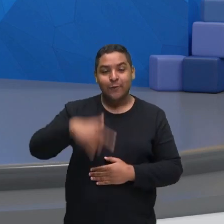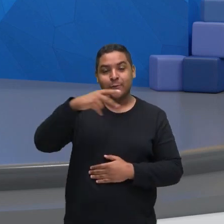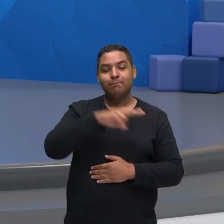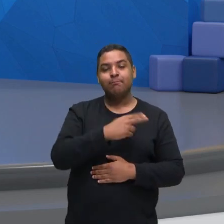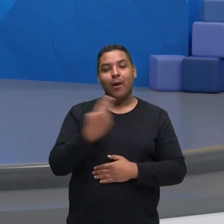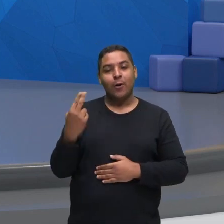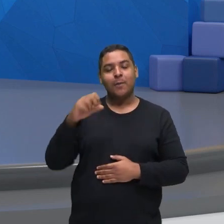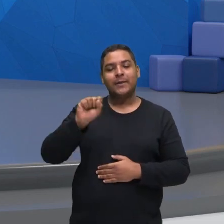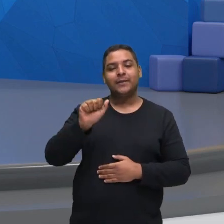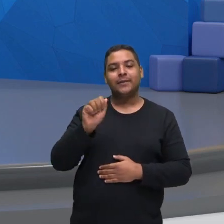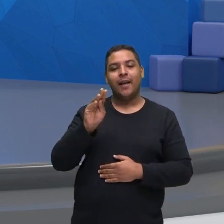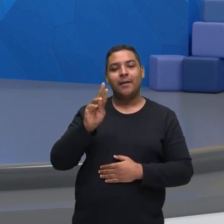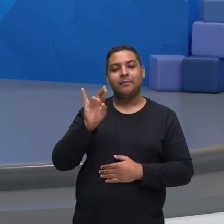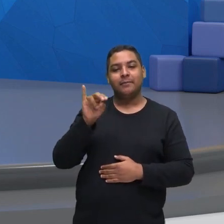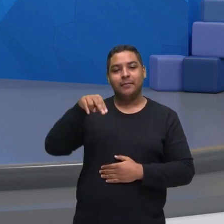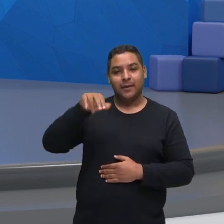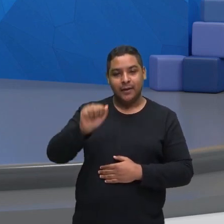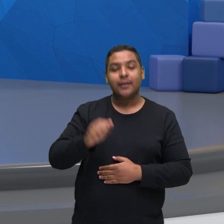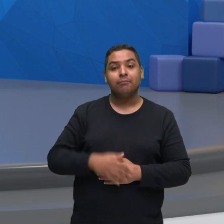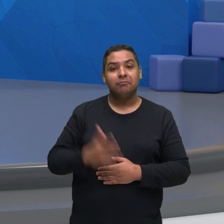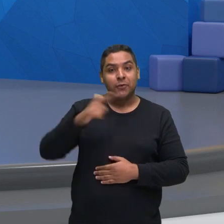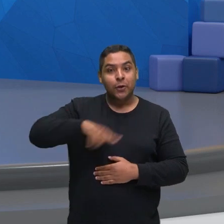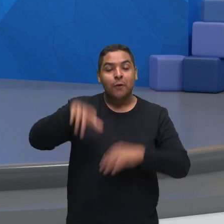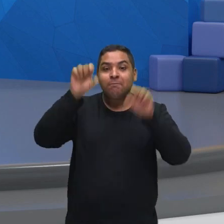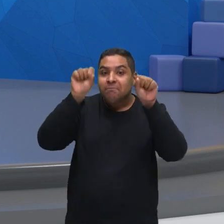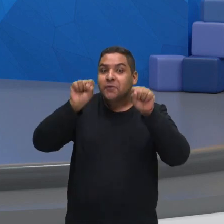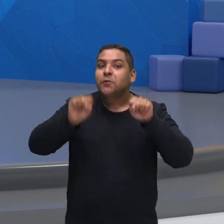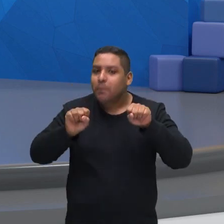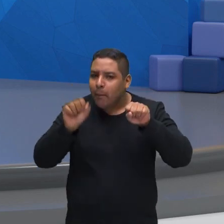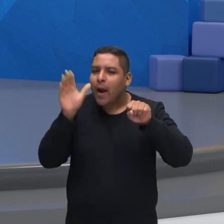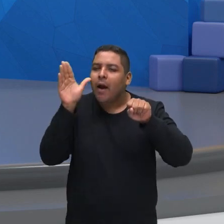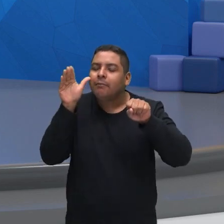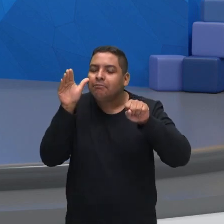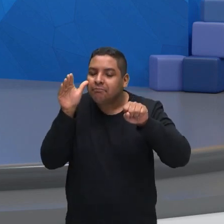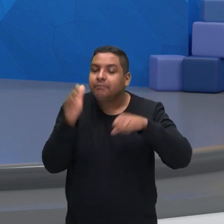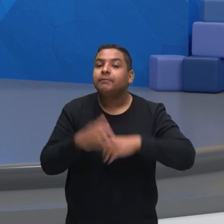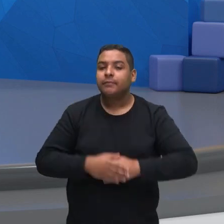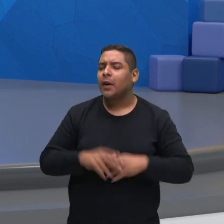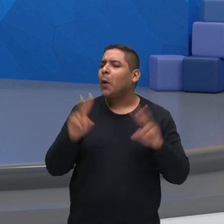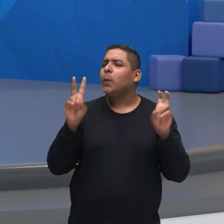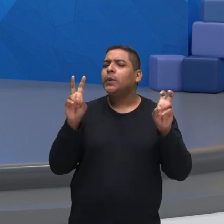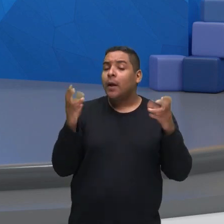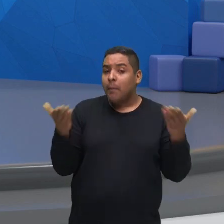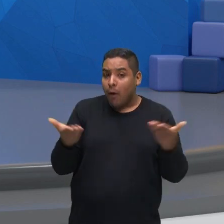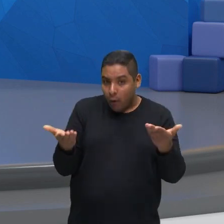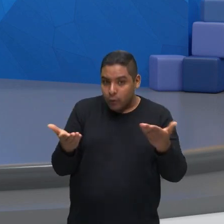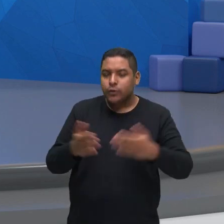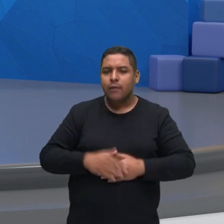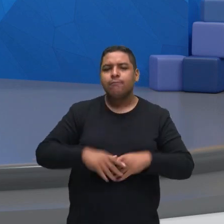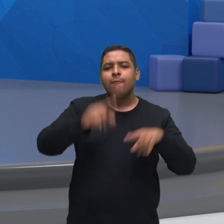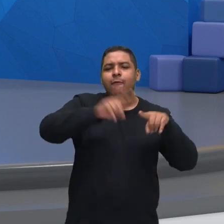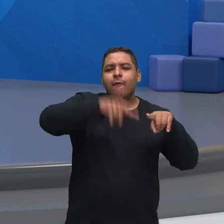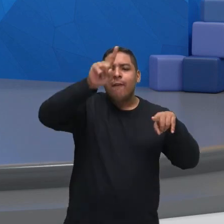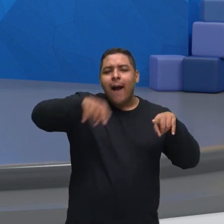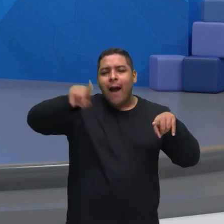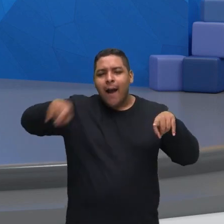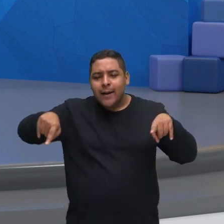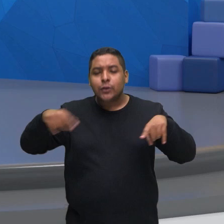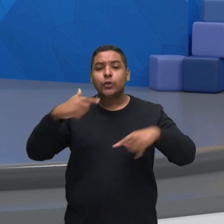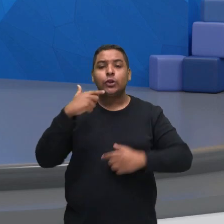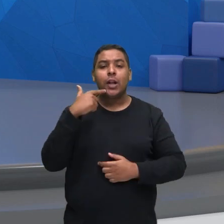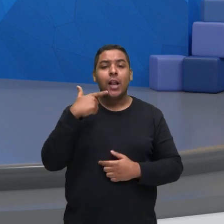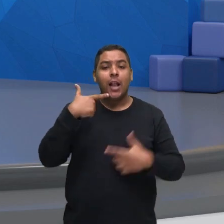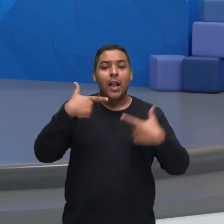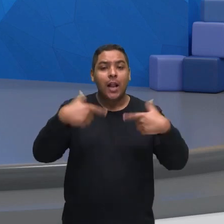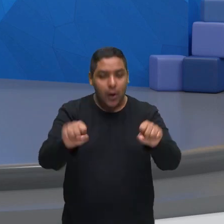Araújo e estamos aqui para mais um Espia Essa Conversa. E o tema de hoje é sobre variações linguísticas e eu tenho certeza que